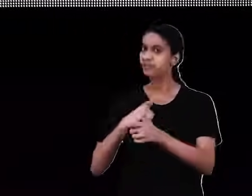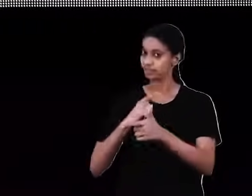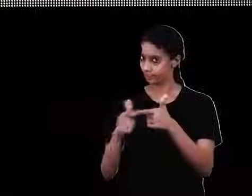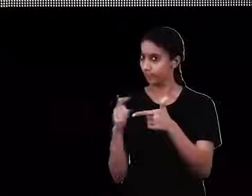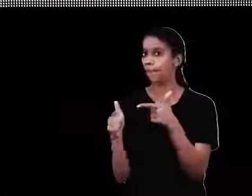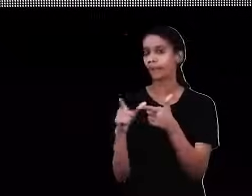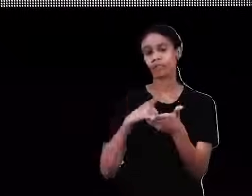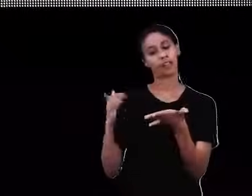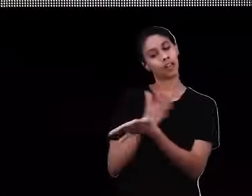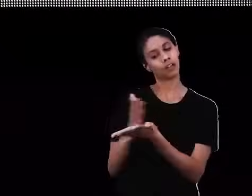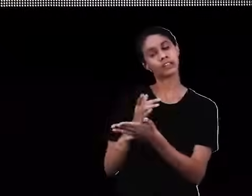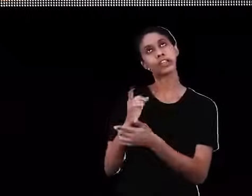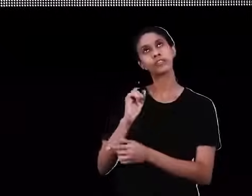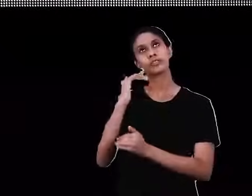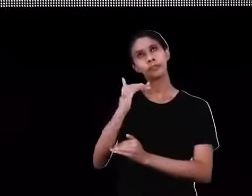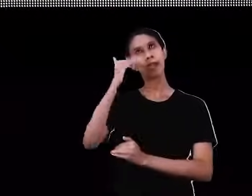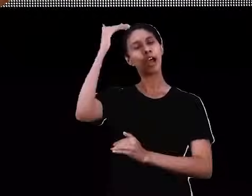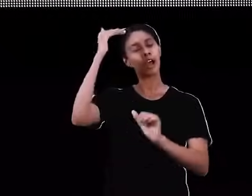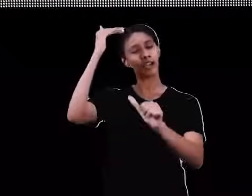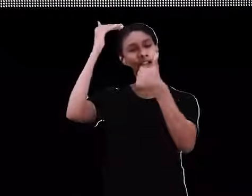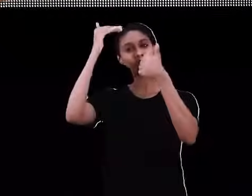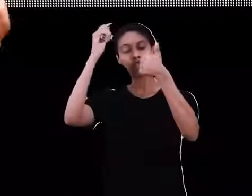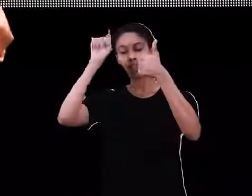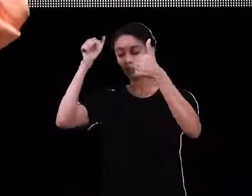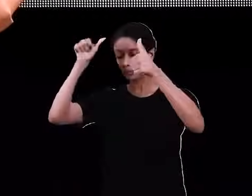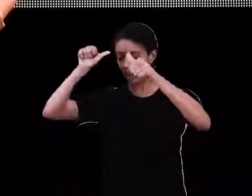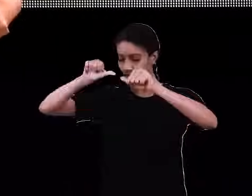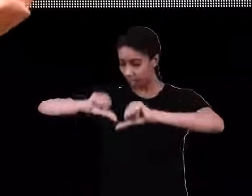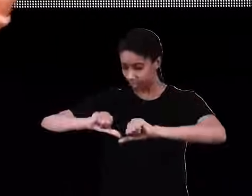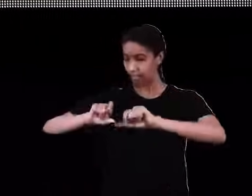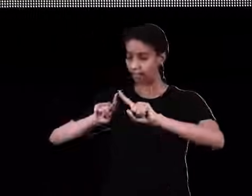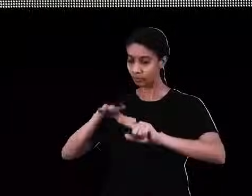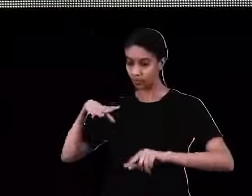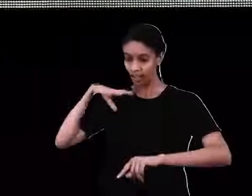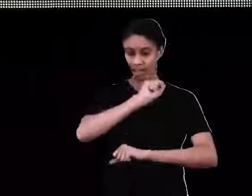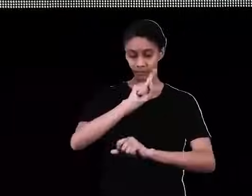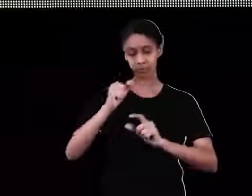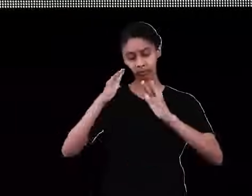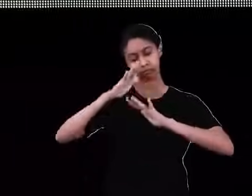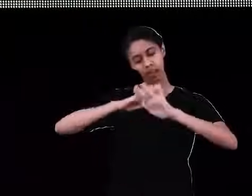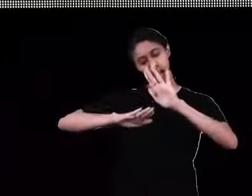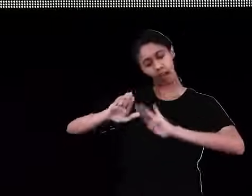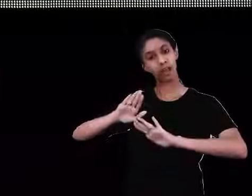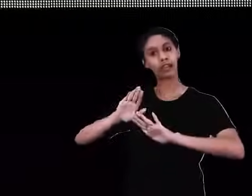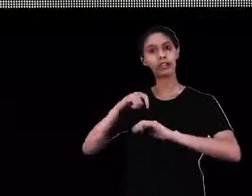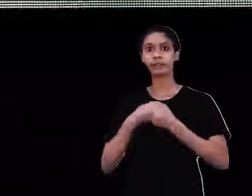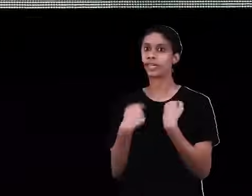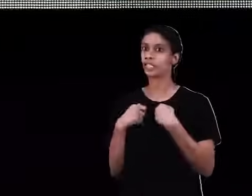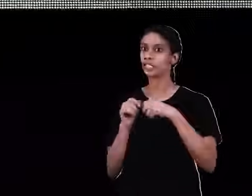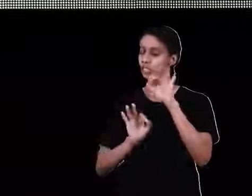horas que a gente tá lá em cima, tem hora que a gente tá lá embaixo, tem hora que o negócio acelera, tem hora que o negócio fica calmo. Se a gente não tiver com o cinto